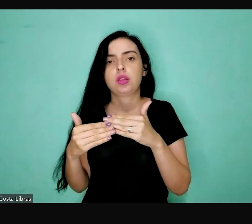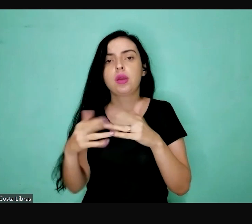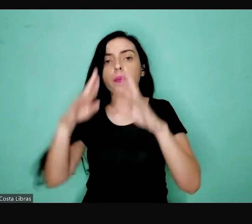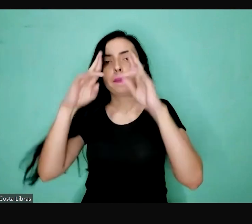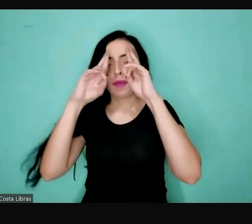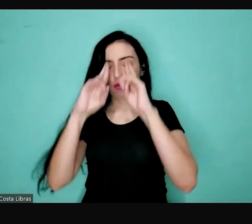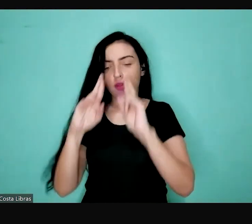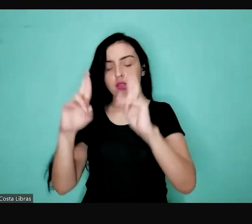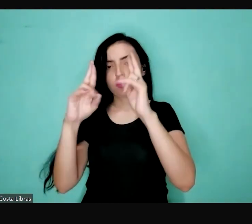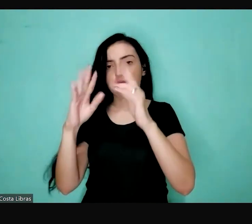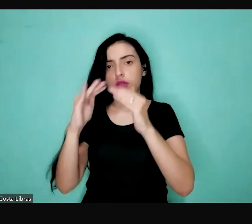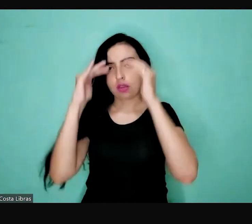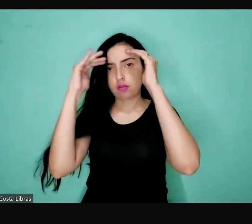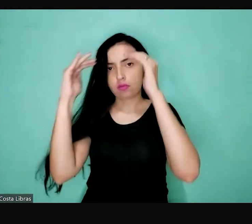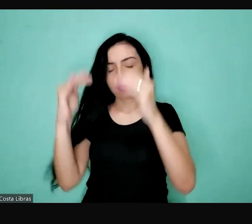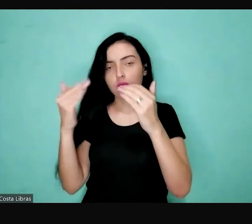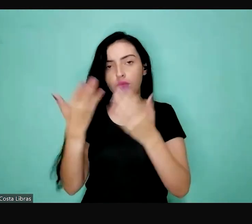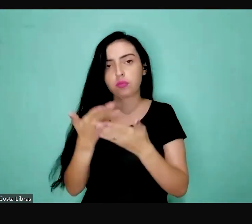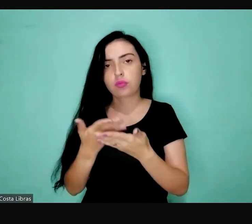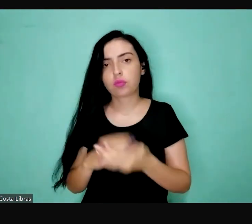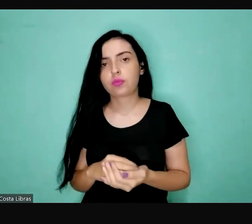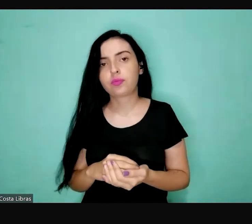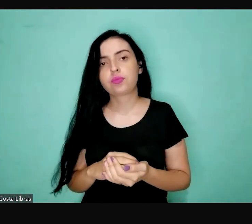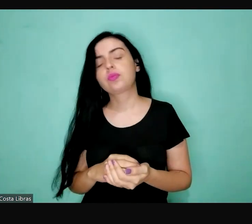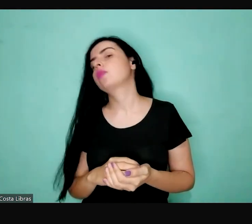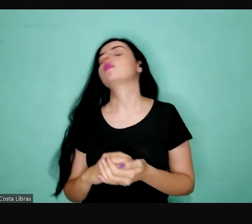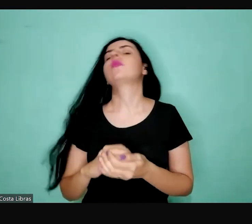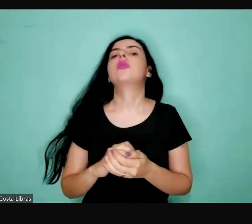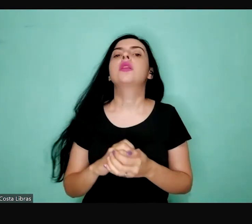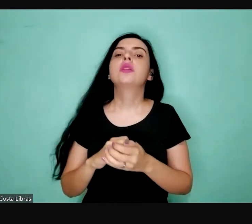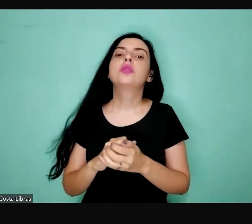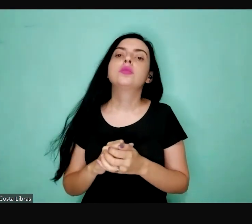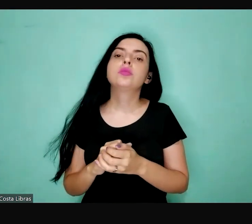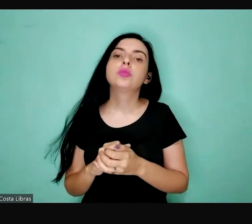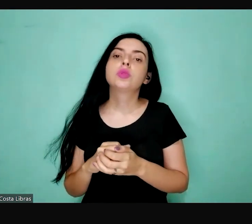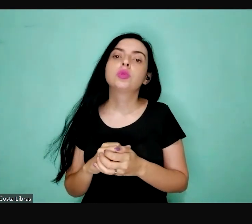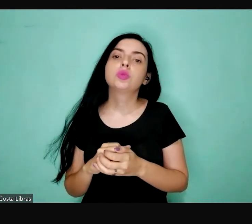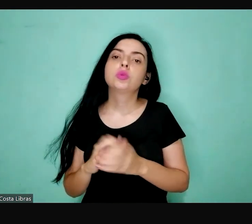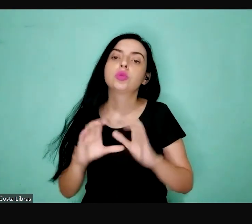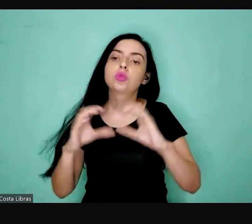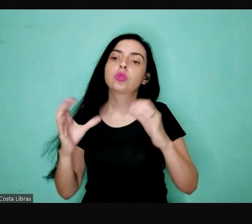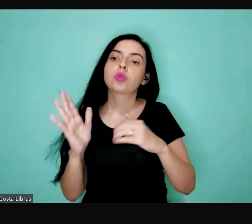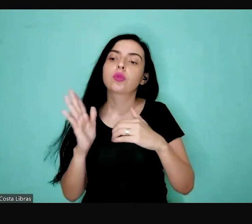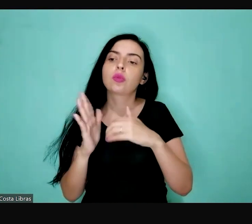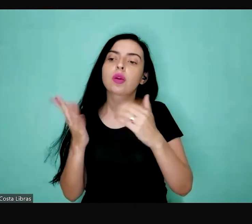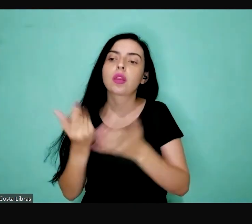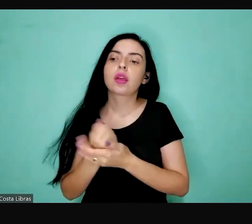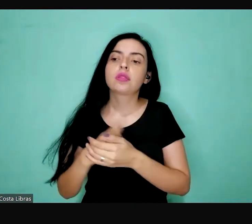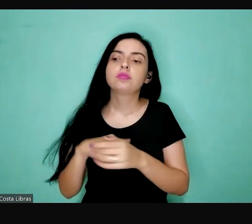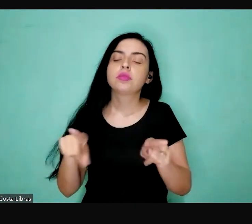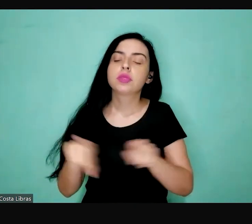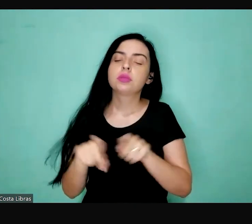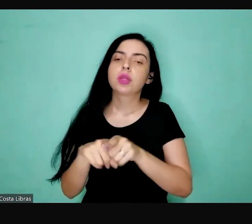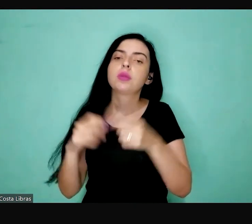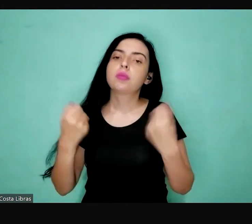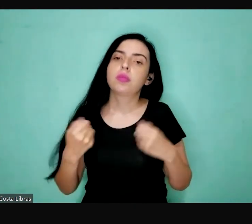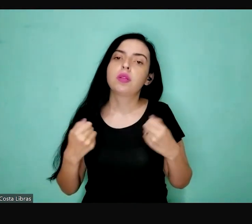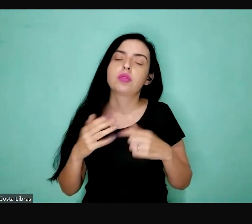o Parlamento, o Congresso dos Deputados e o Senado, também pode levar a